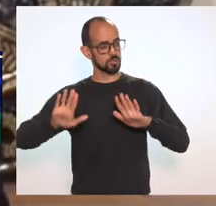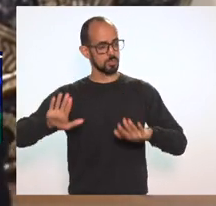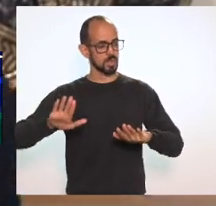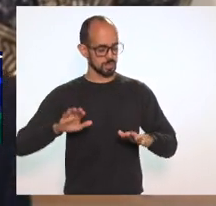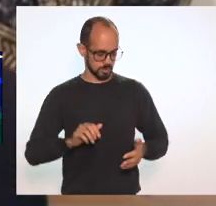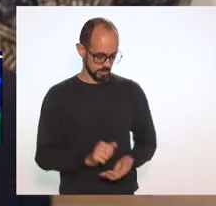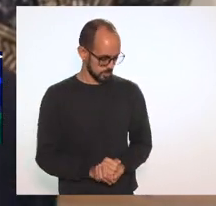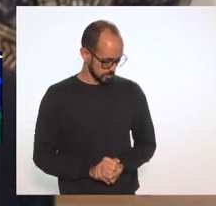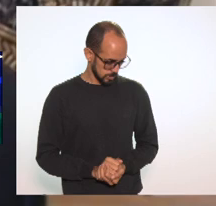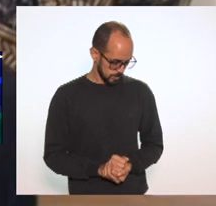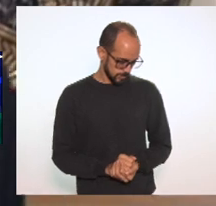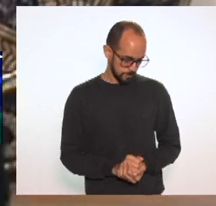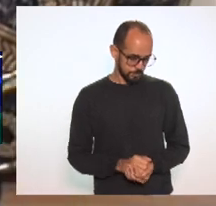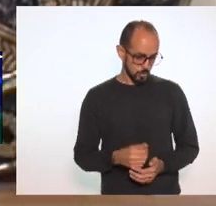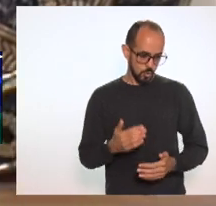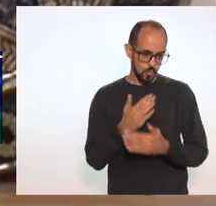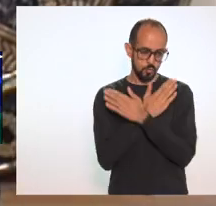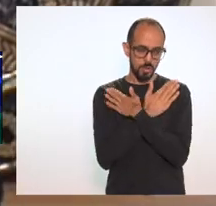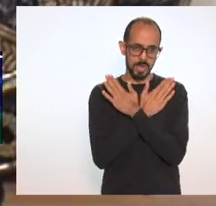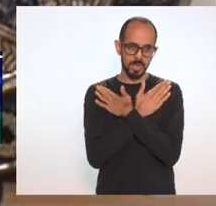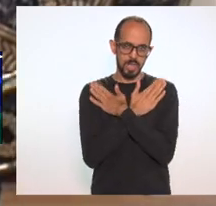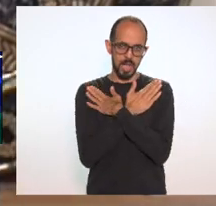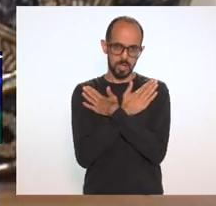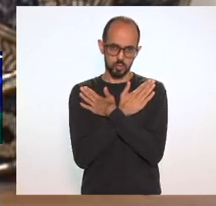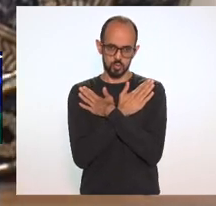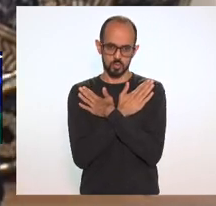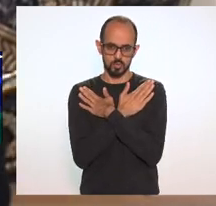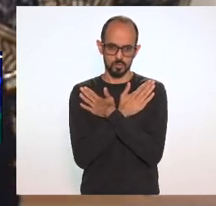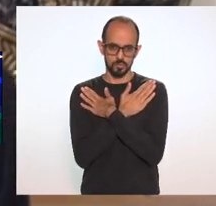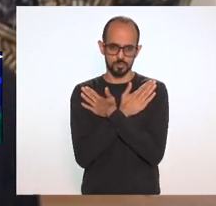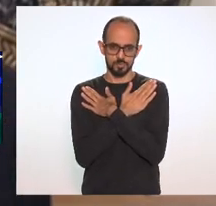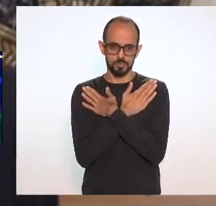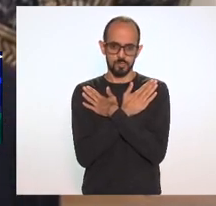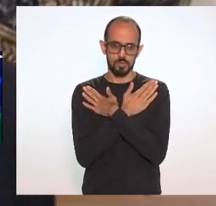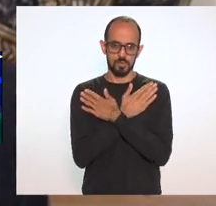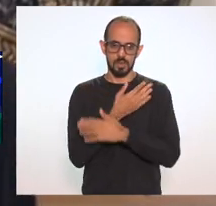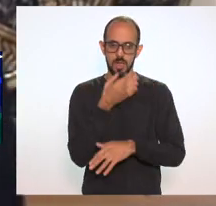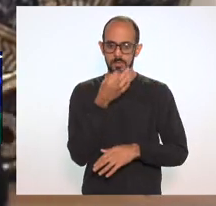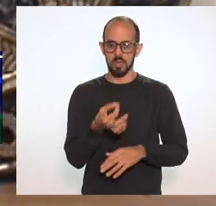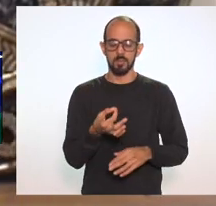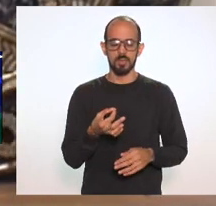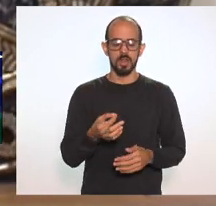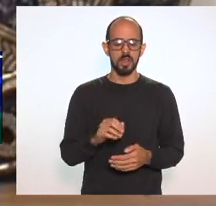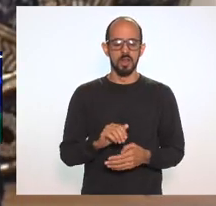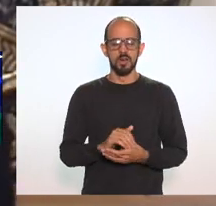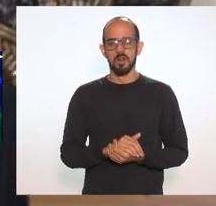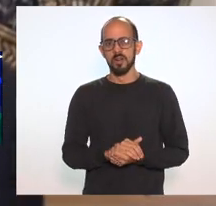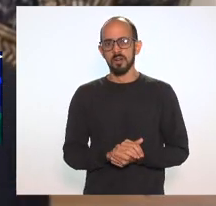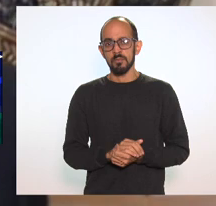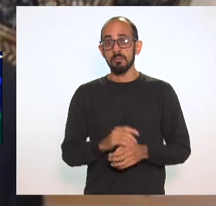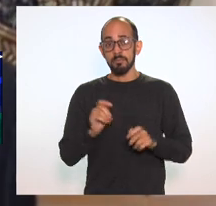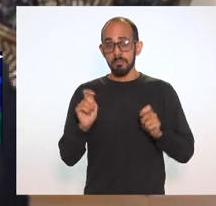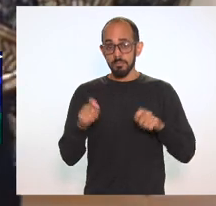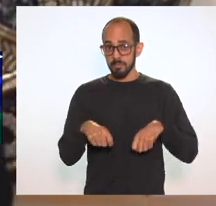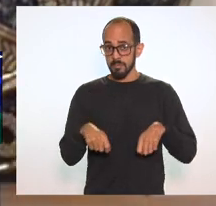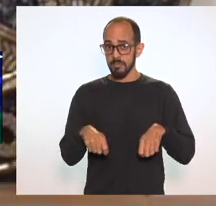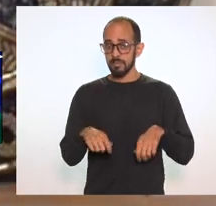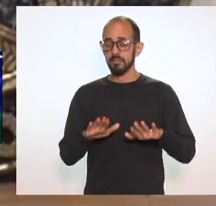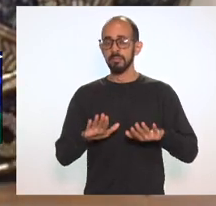feriado que é o que trata essa matéria ao meu ver é é possível